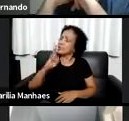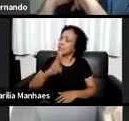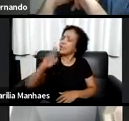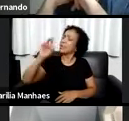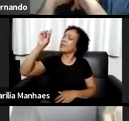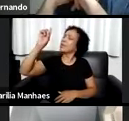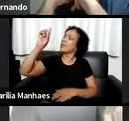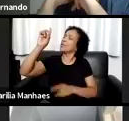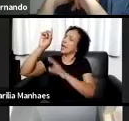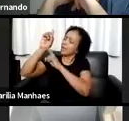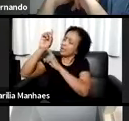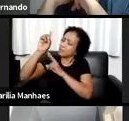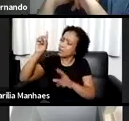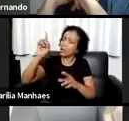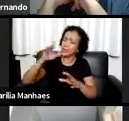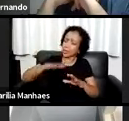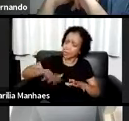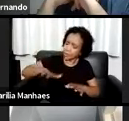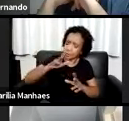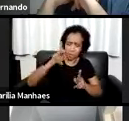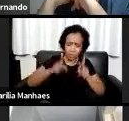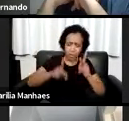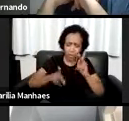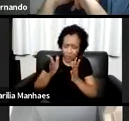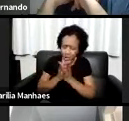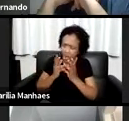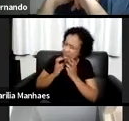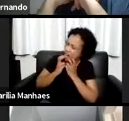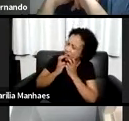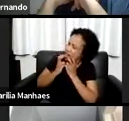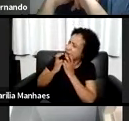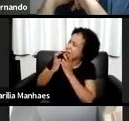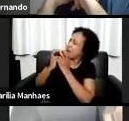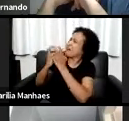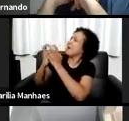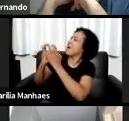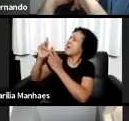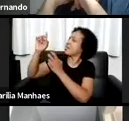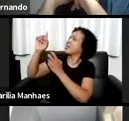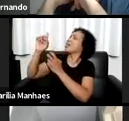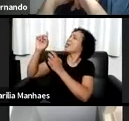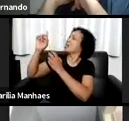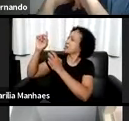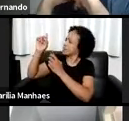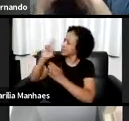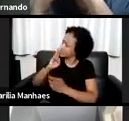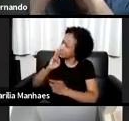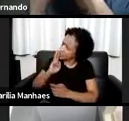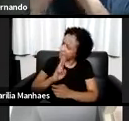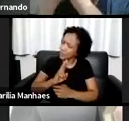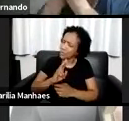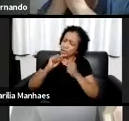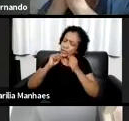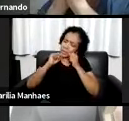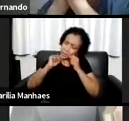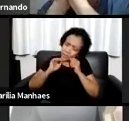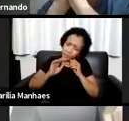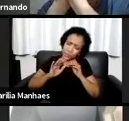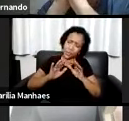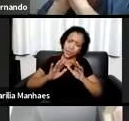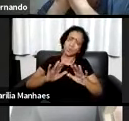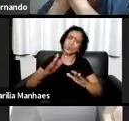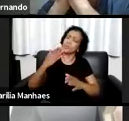Responde o clamor do teu povo nesta noite. Responde o nosso anseio. Responde a Deus quando te